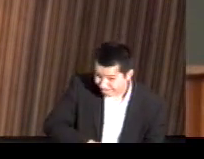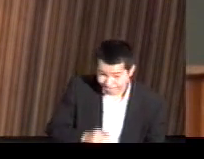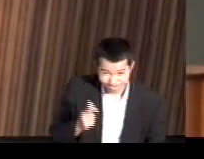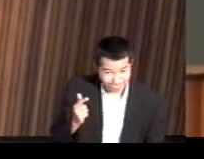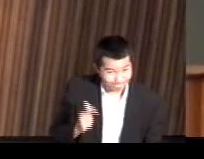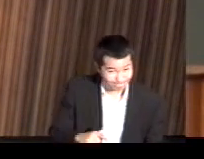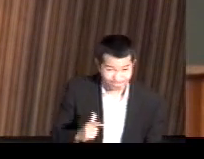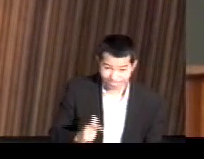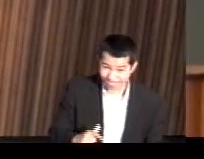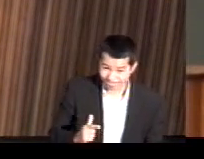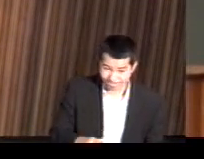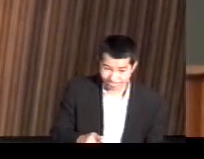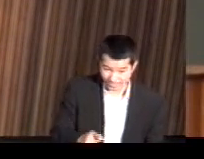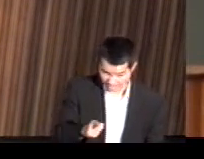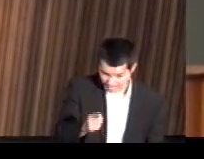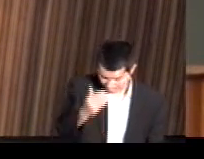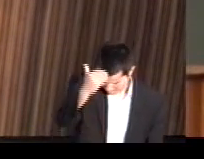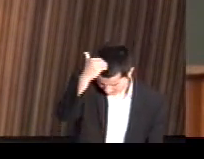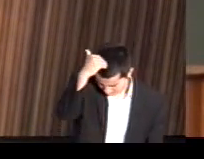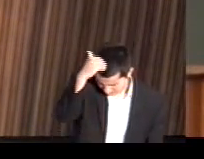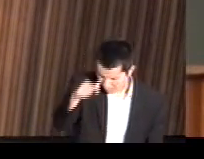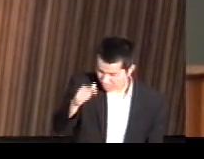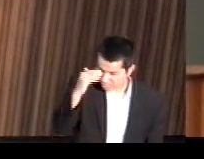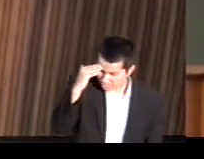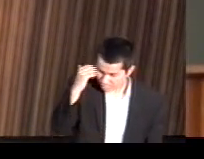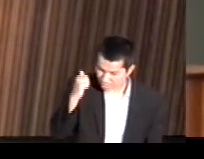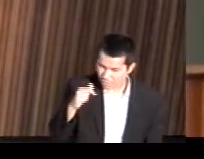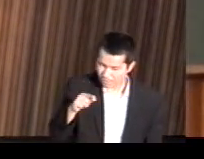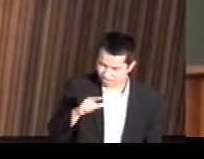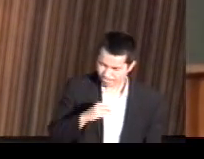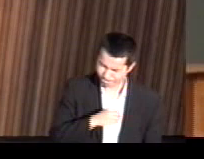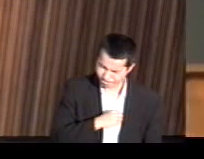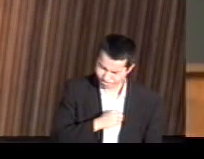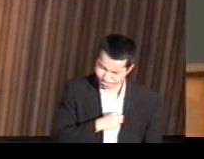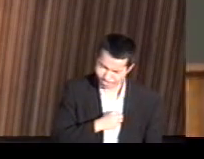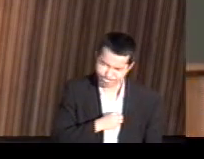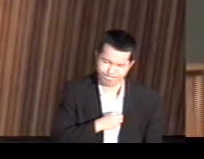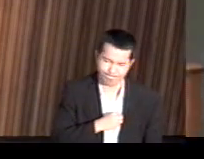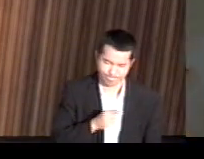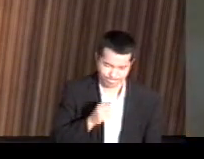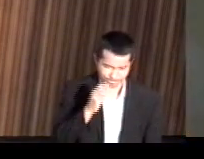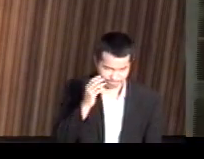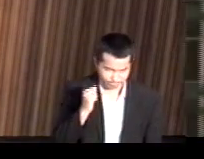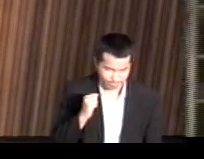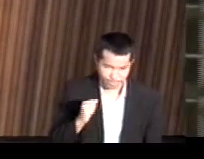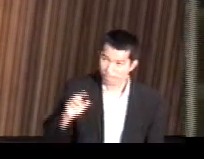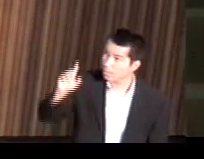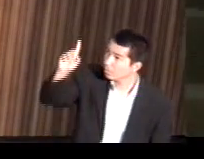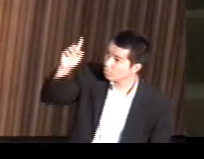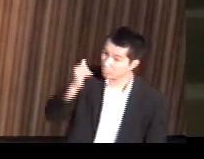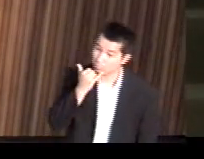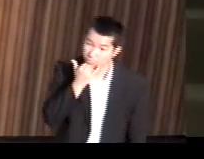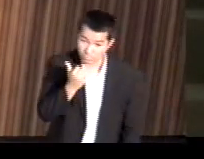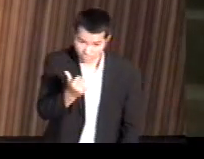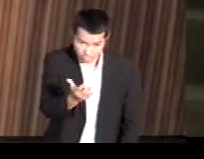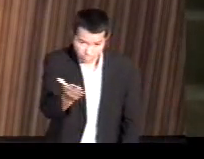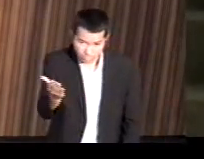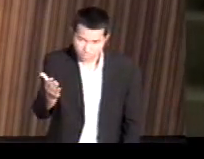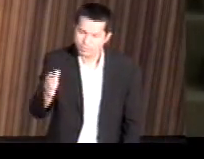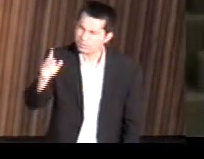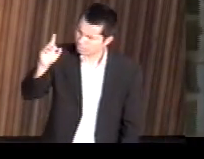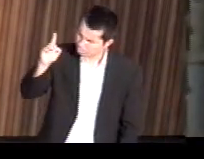nossa injustiça. Há um Deus que perdoa, sim, Ele perdoa, mas o perdão do Senhor não é uma